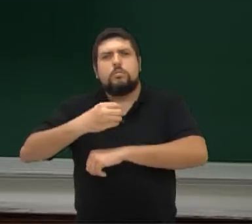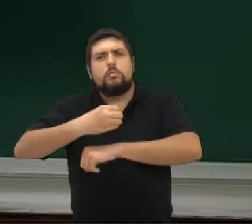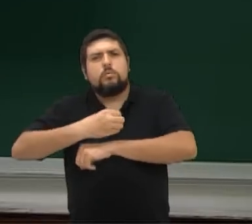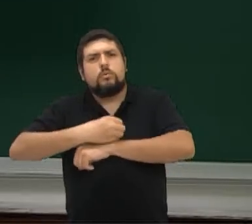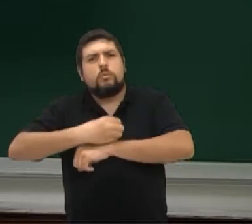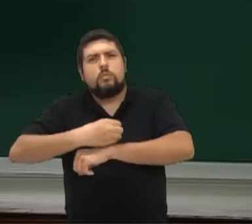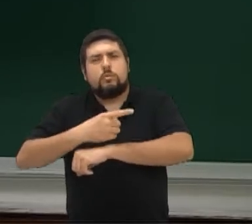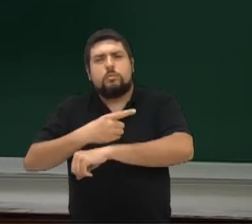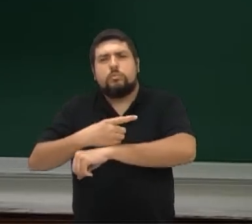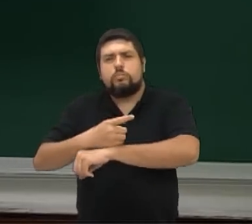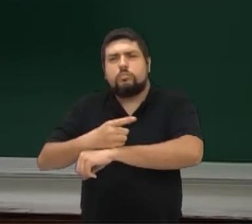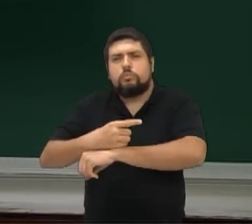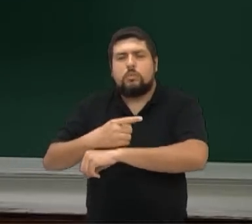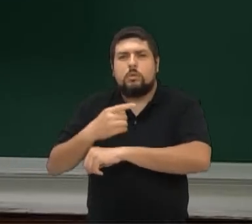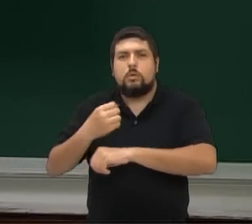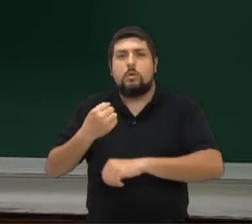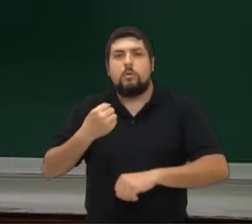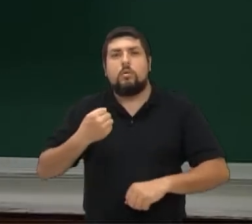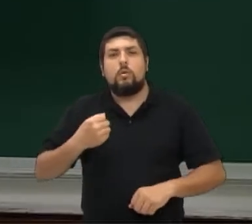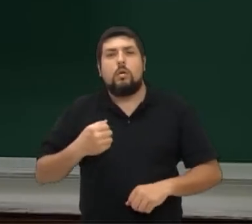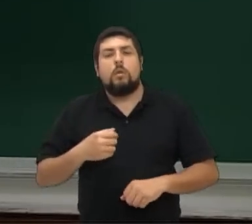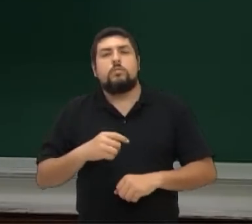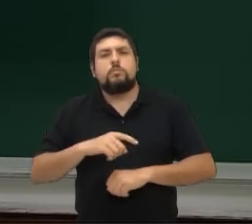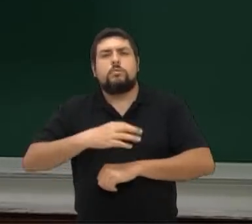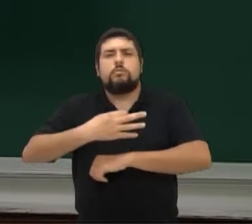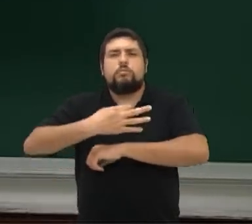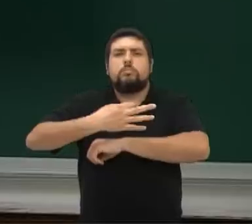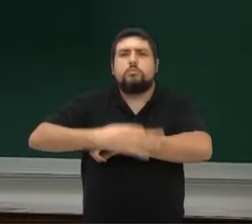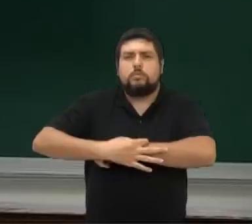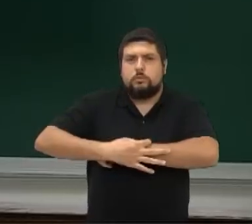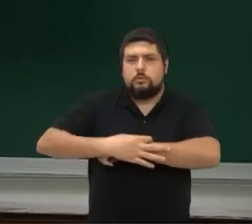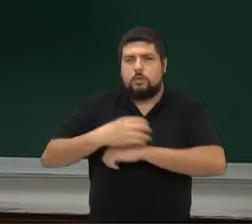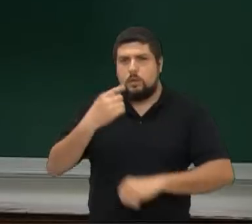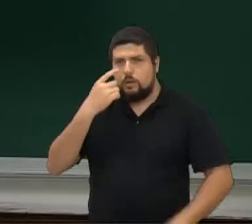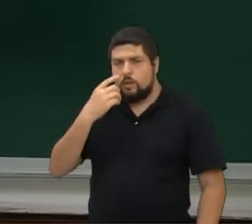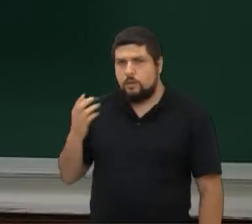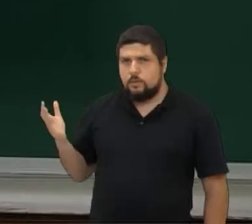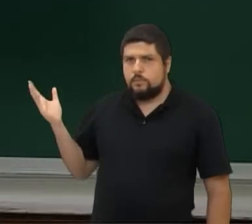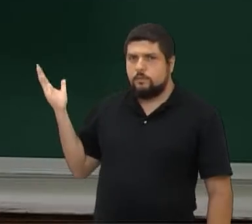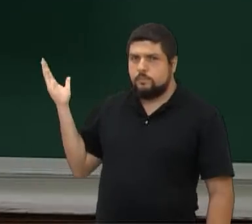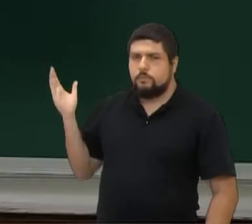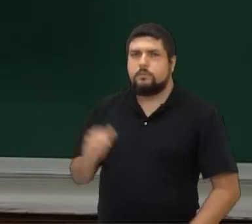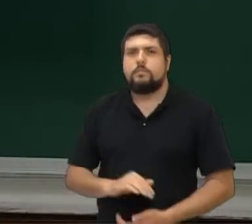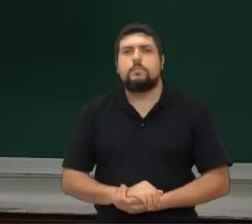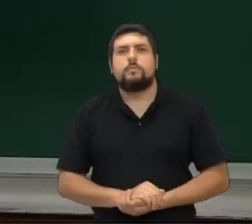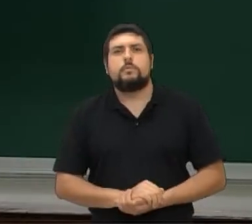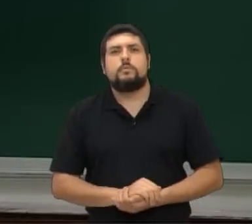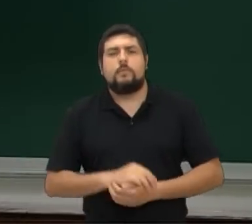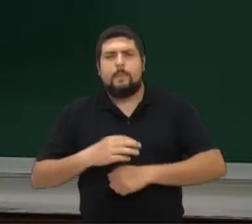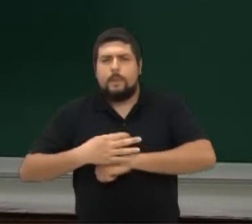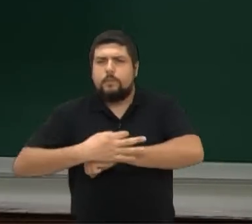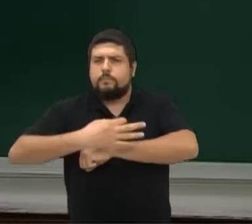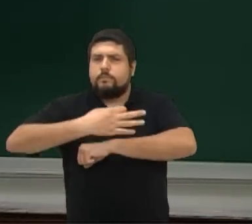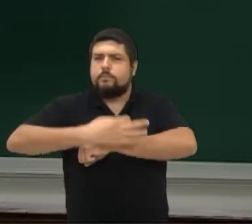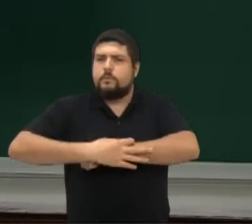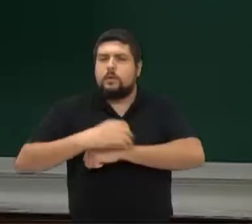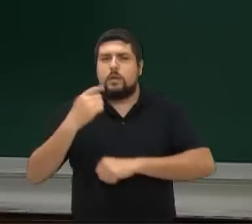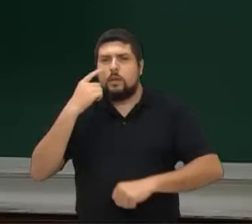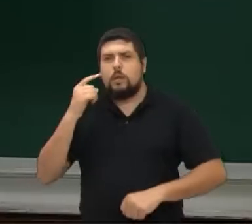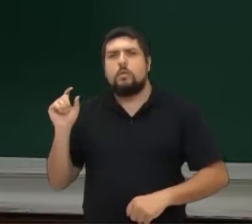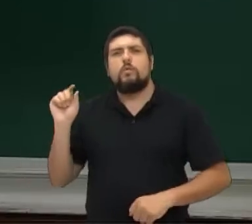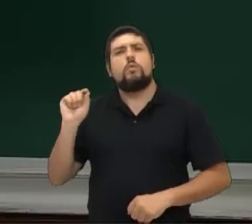Aqui nós temos uma representação de um relógio, tá? Esse relógio, então, ele pede para